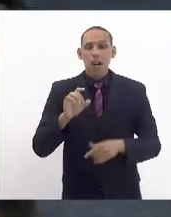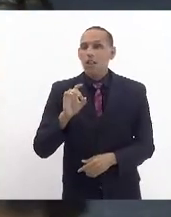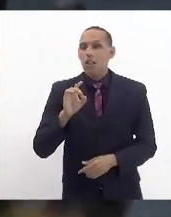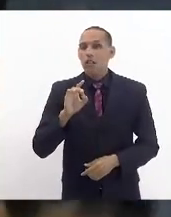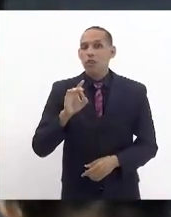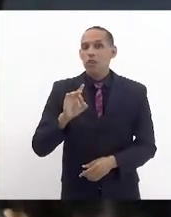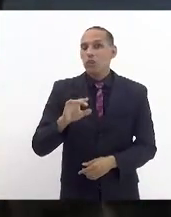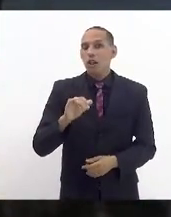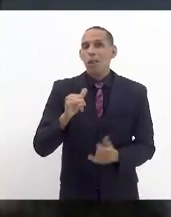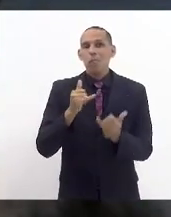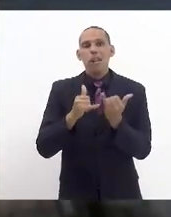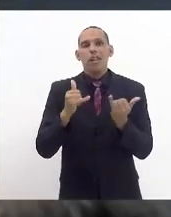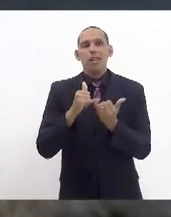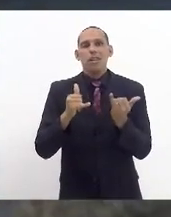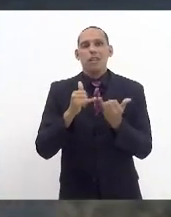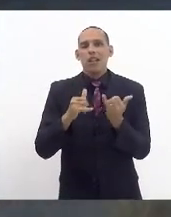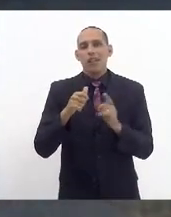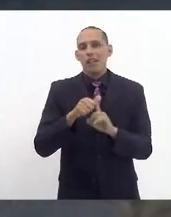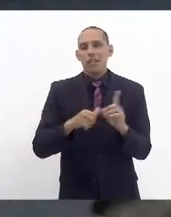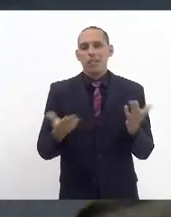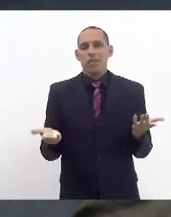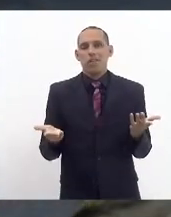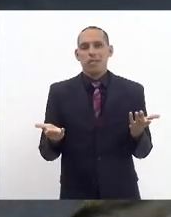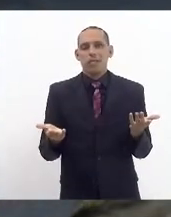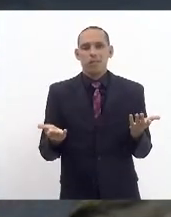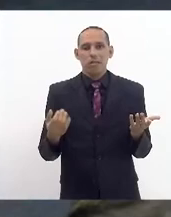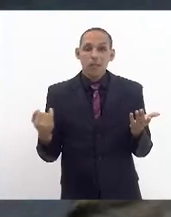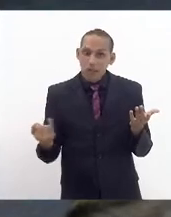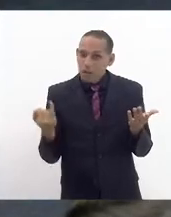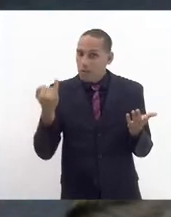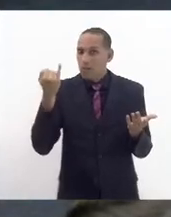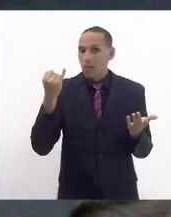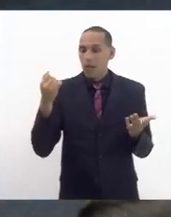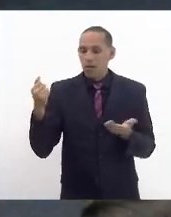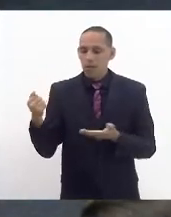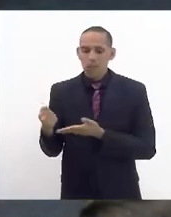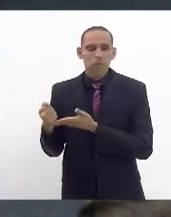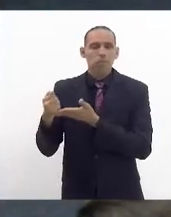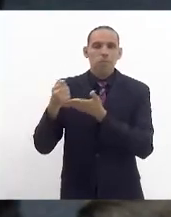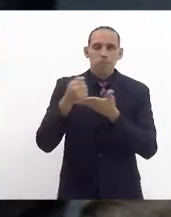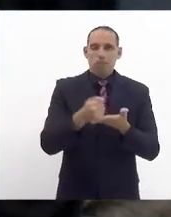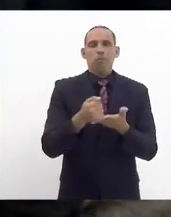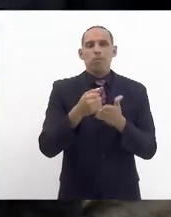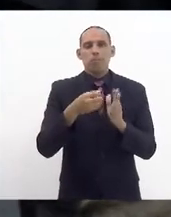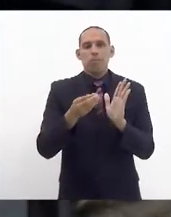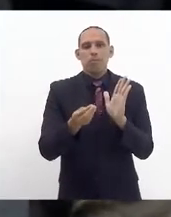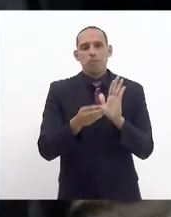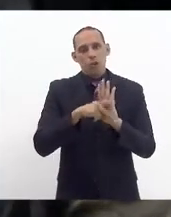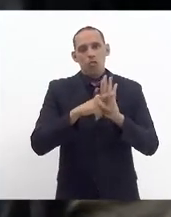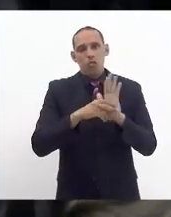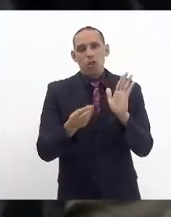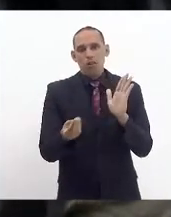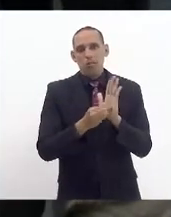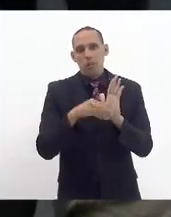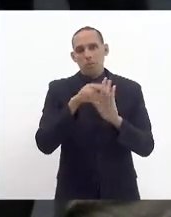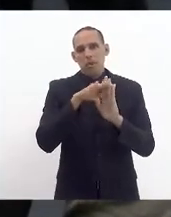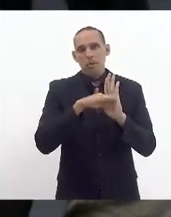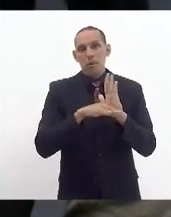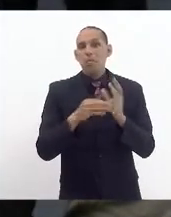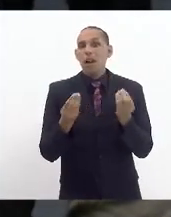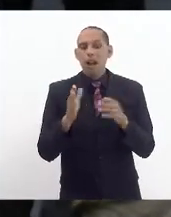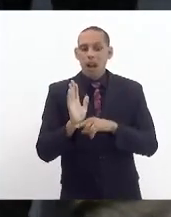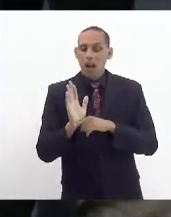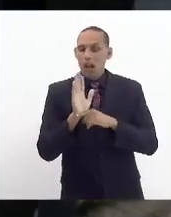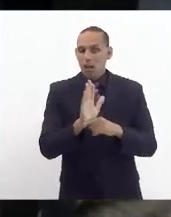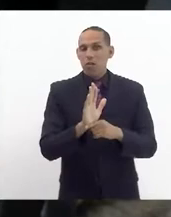somente metade do mês. Então, é de suma importância a gente trazer esse projeto para a pauta, para que a gente possa tentar, de alguma forma, reparar,